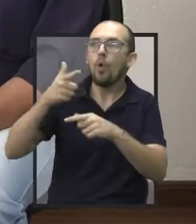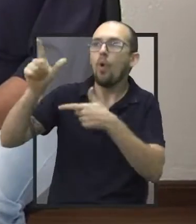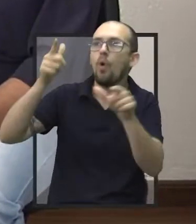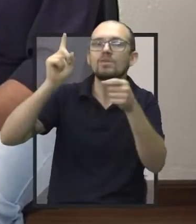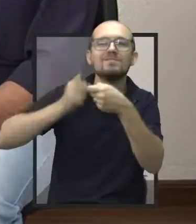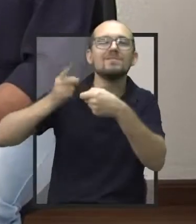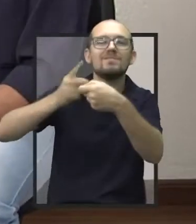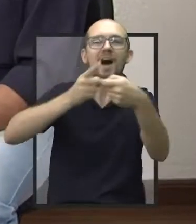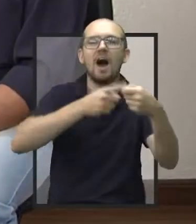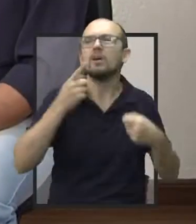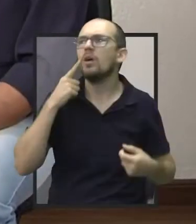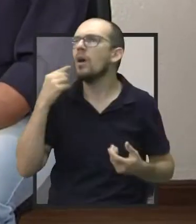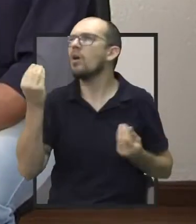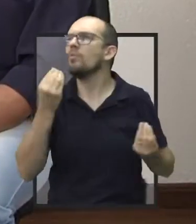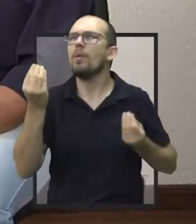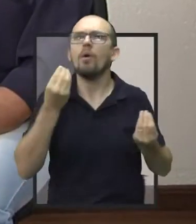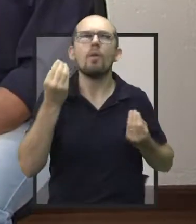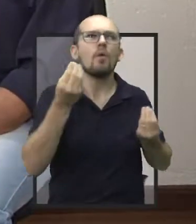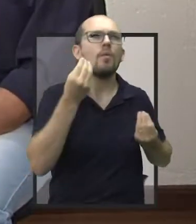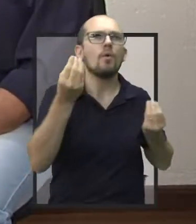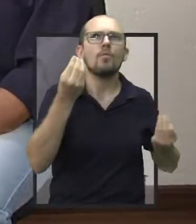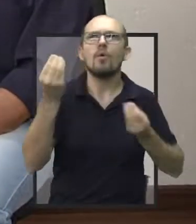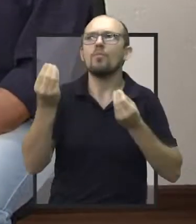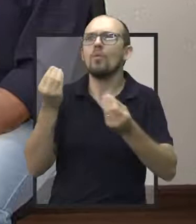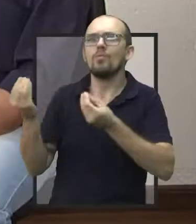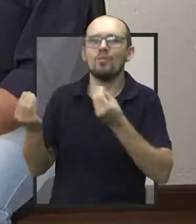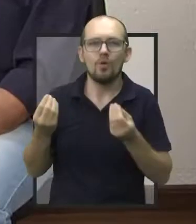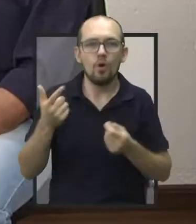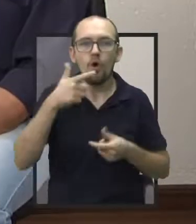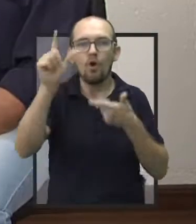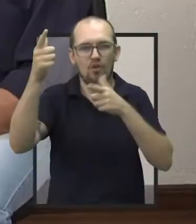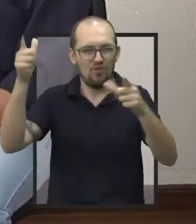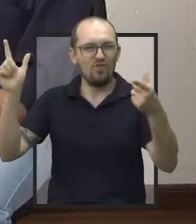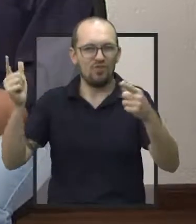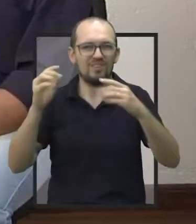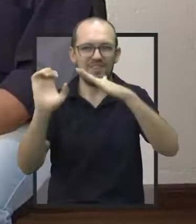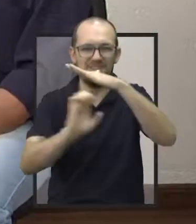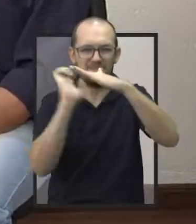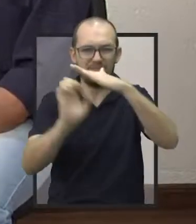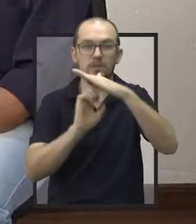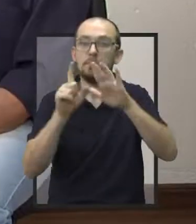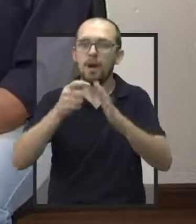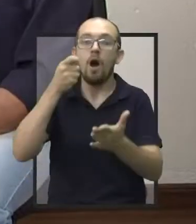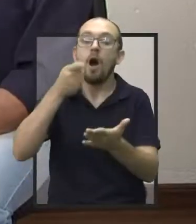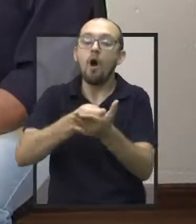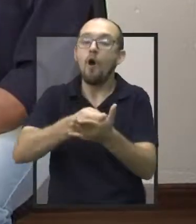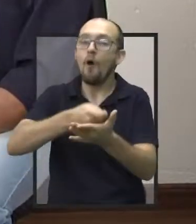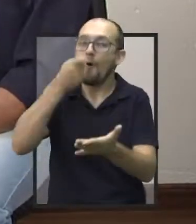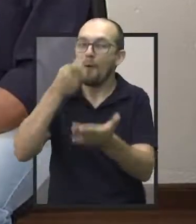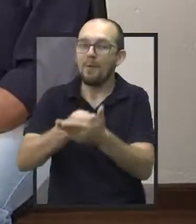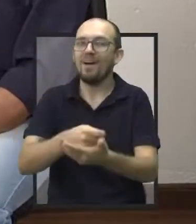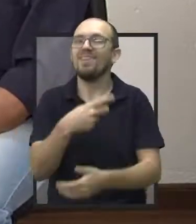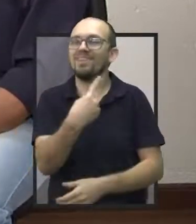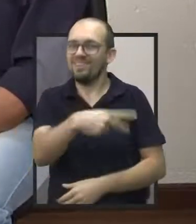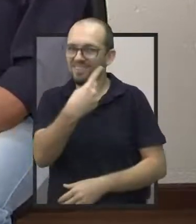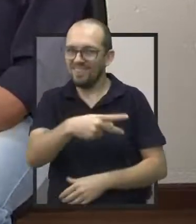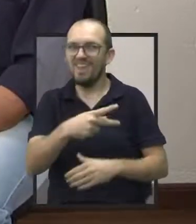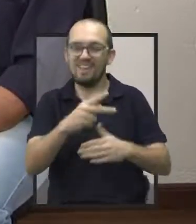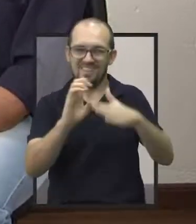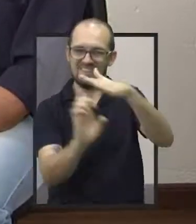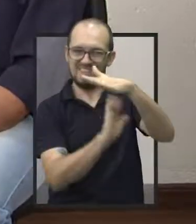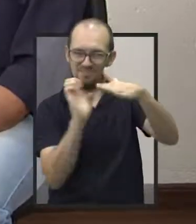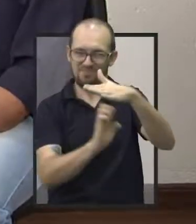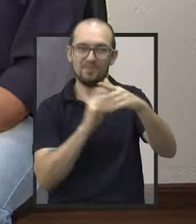ouvir outras concessionárias prestam esse tipo de serviço e l obrigação ou é obrigado a concessionária